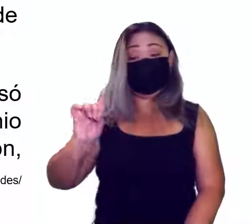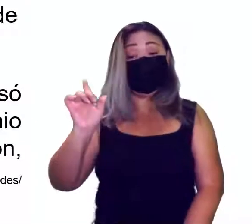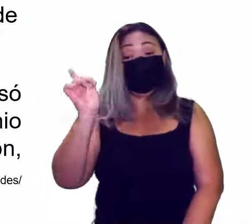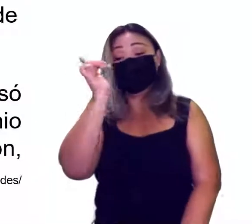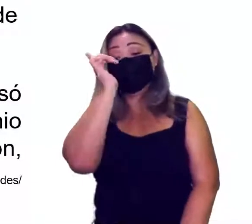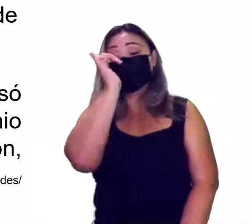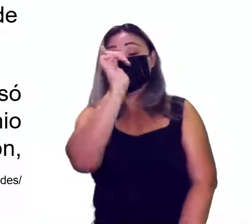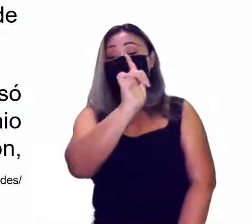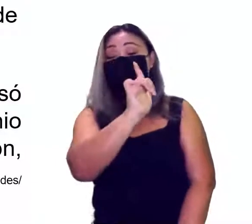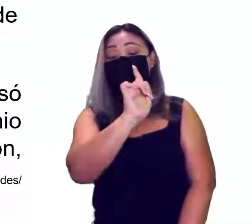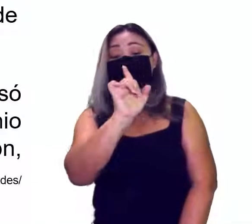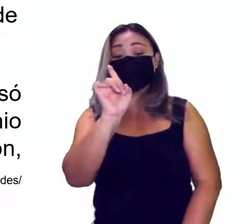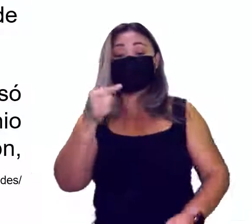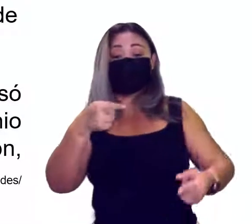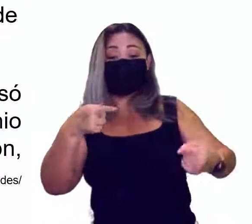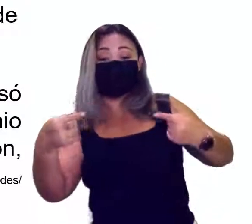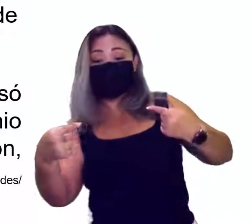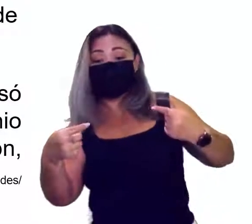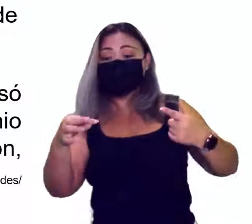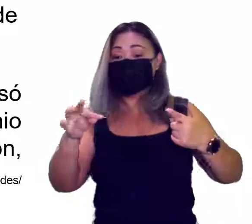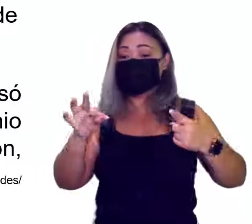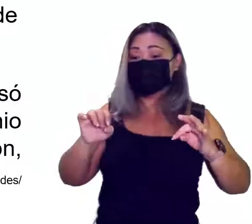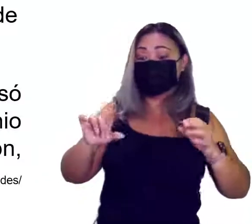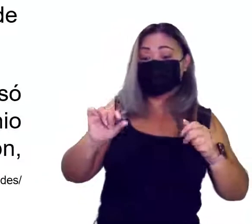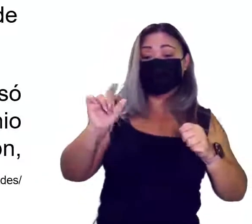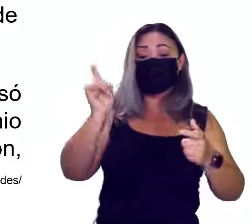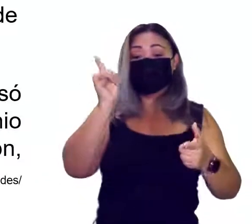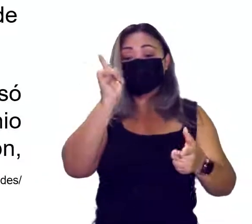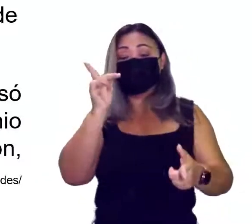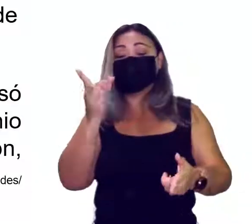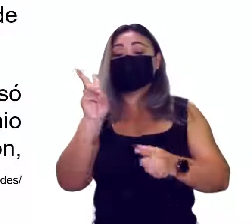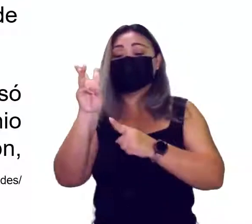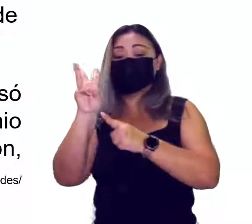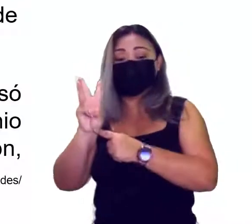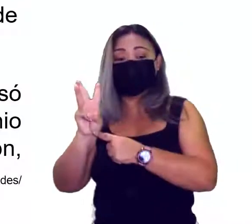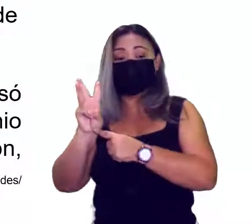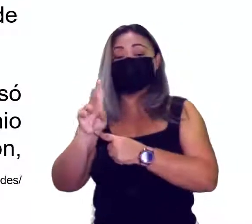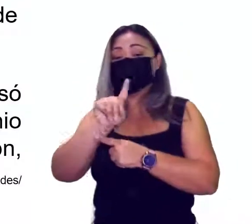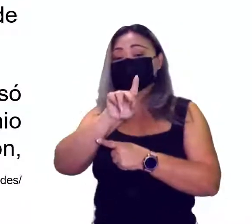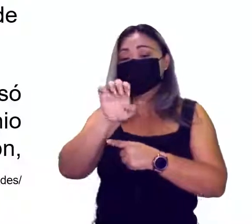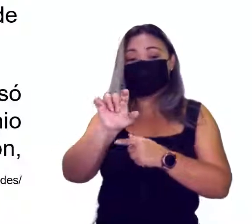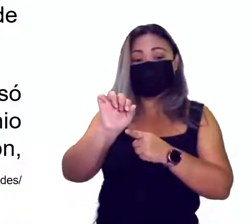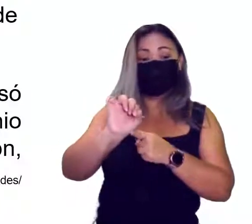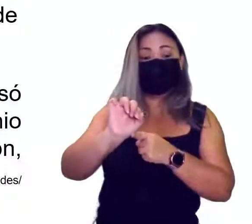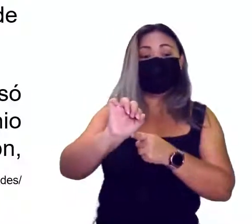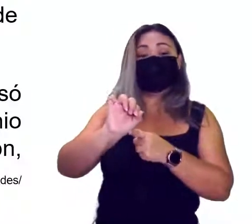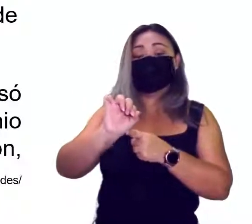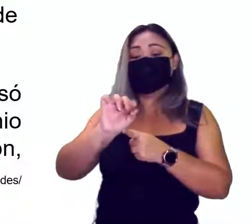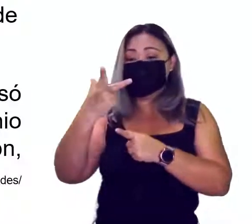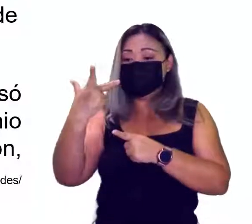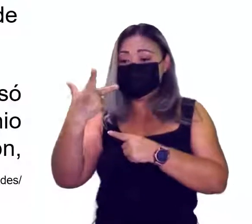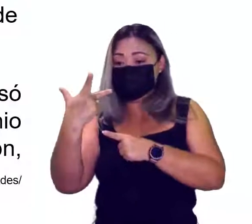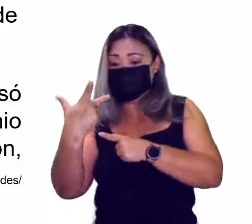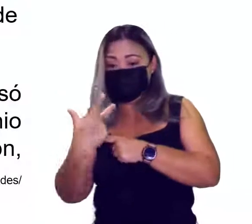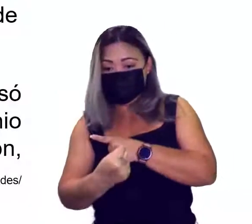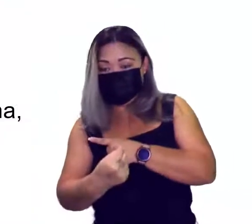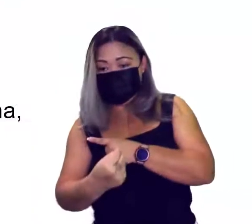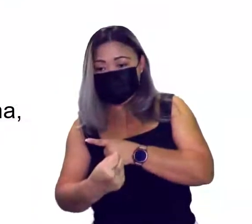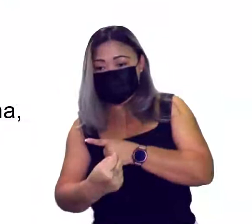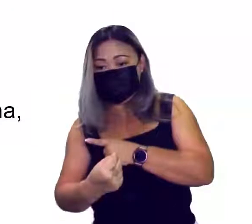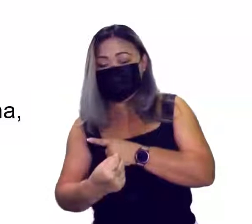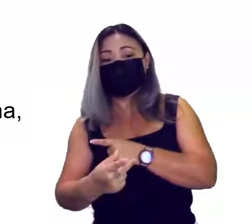domínio através de uma luta contra os titãs, que Poseidon, Zeus e ele venceram.